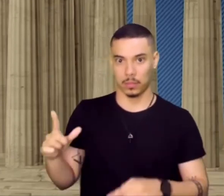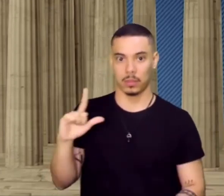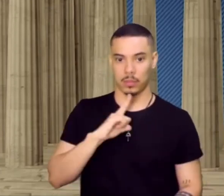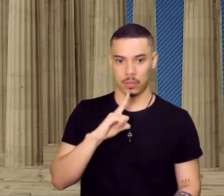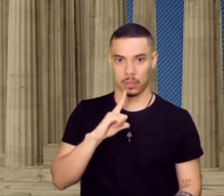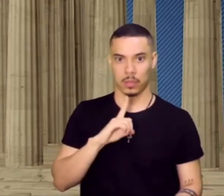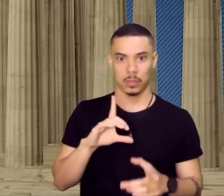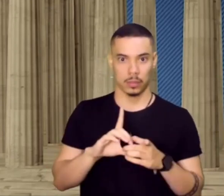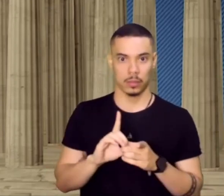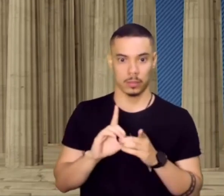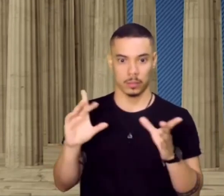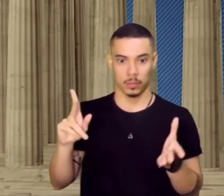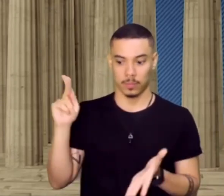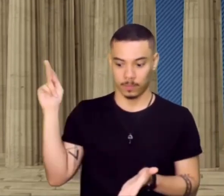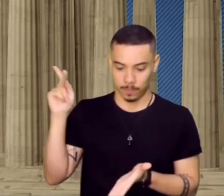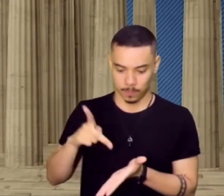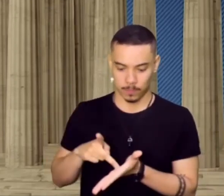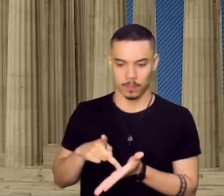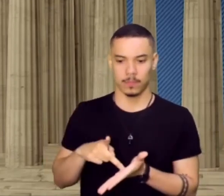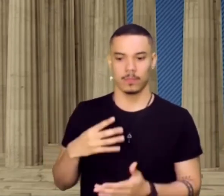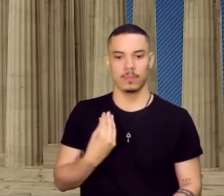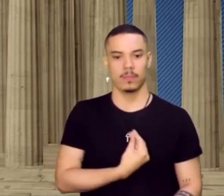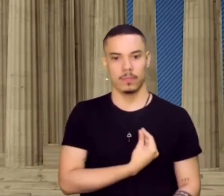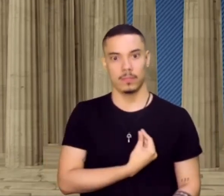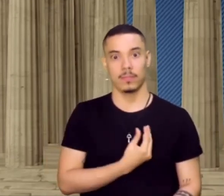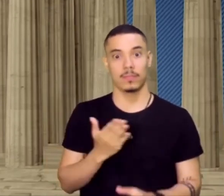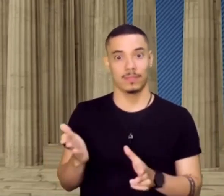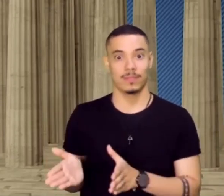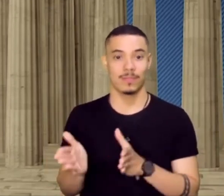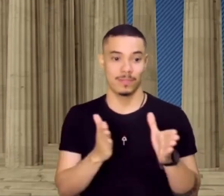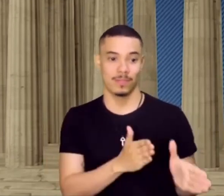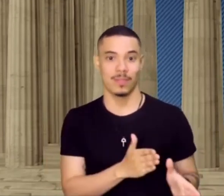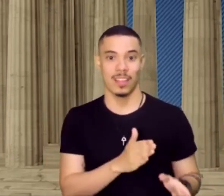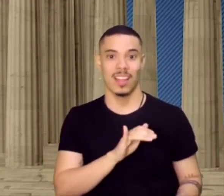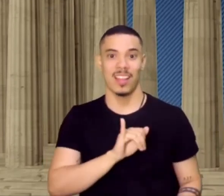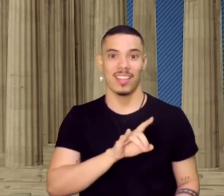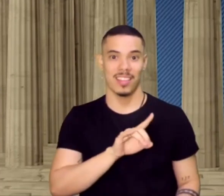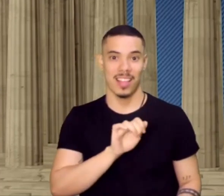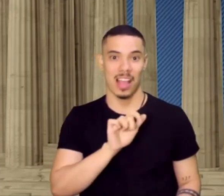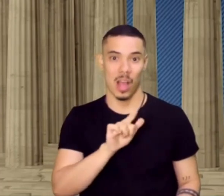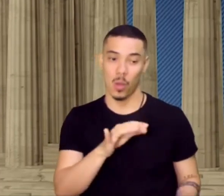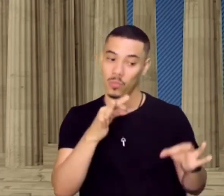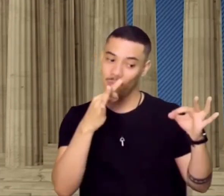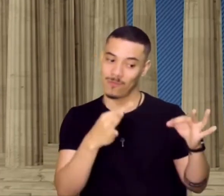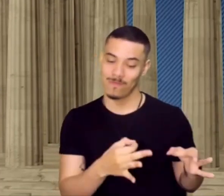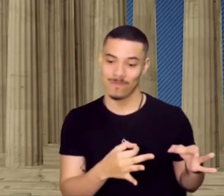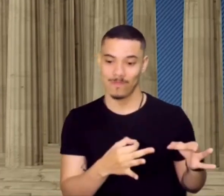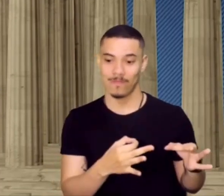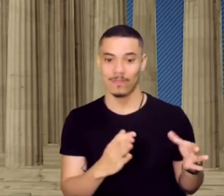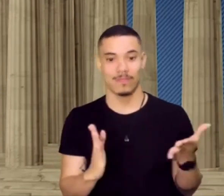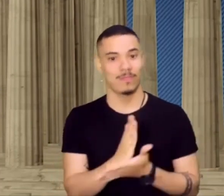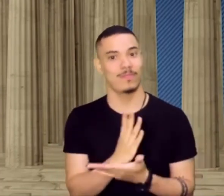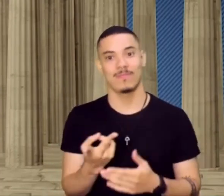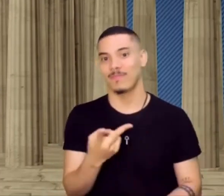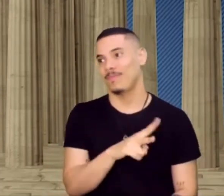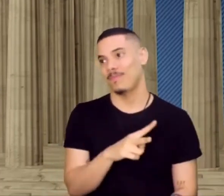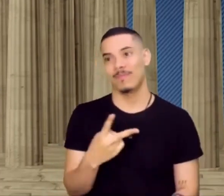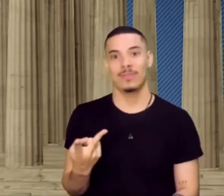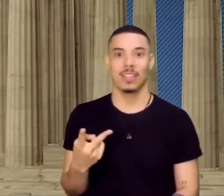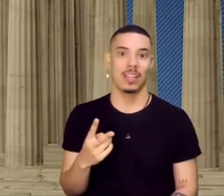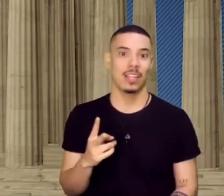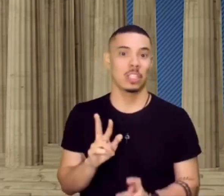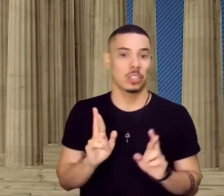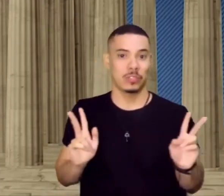democracia real, aquela que existe, e a ideal. Então ambas caminham um pouco longe uma da outra.